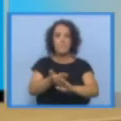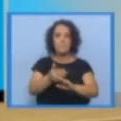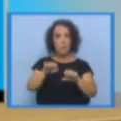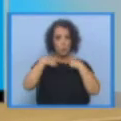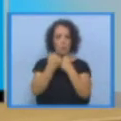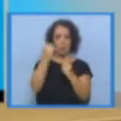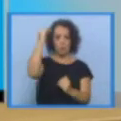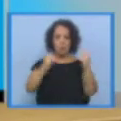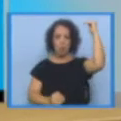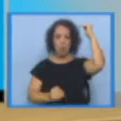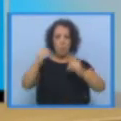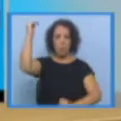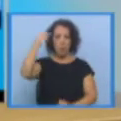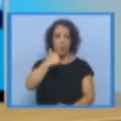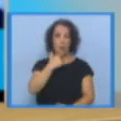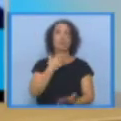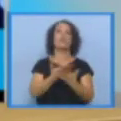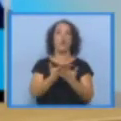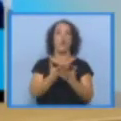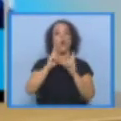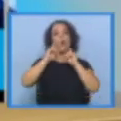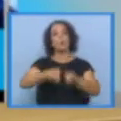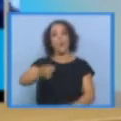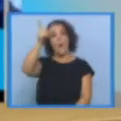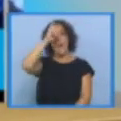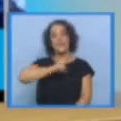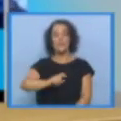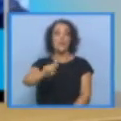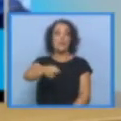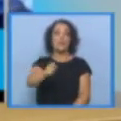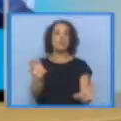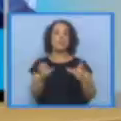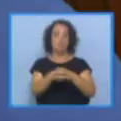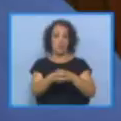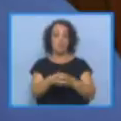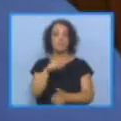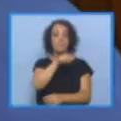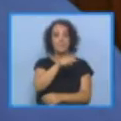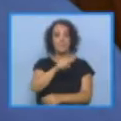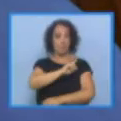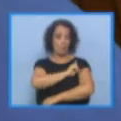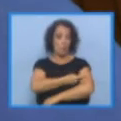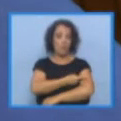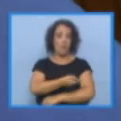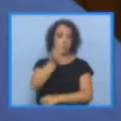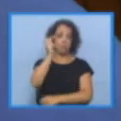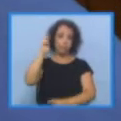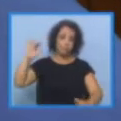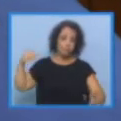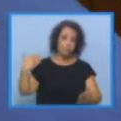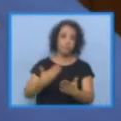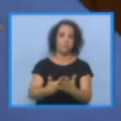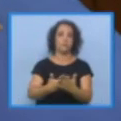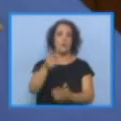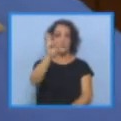imensa. E isso fez, no fundo, criou o chavismo. Ou seja, há 19 anos que nós temos no poder da Venezuela 2